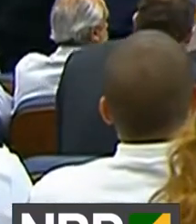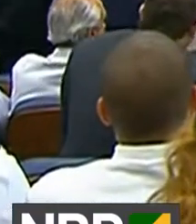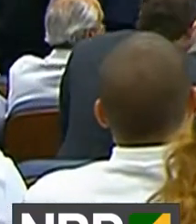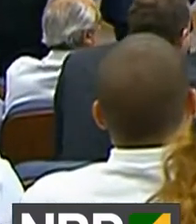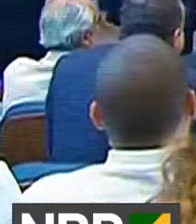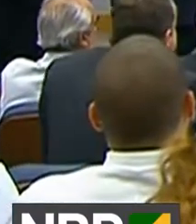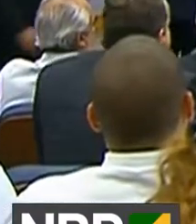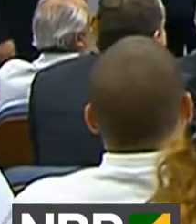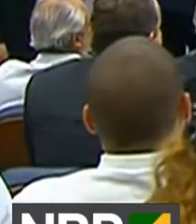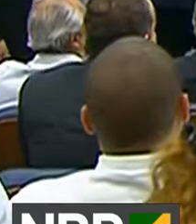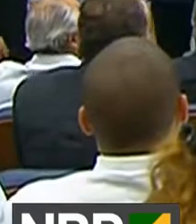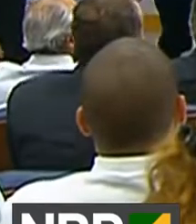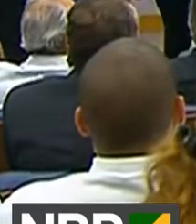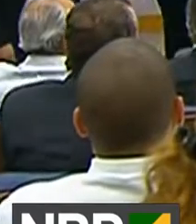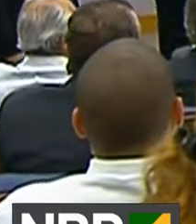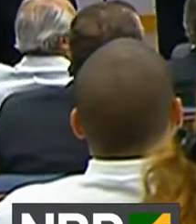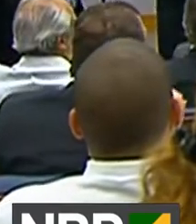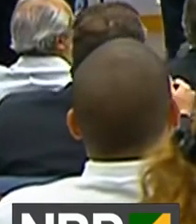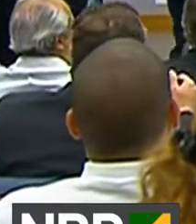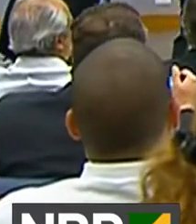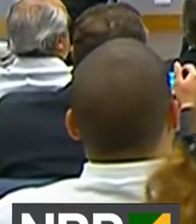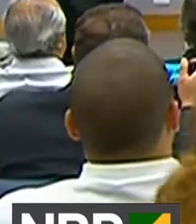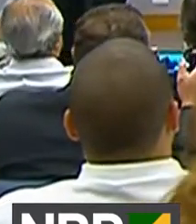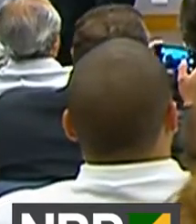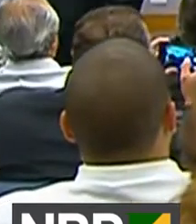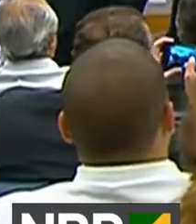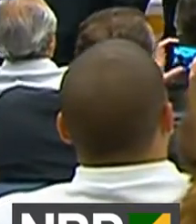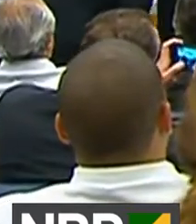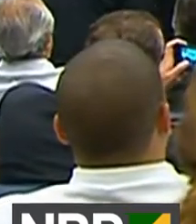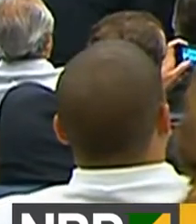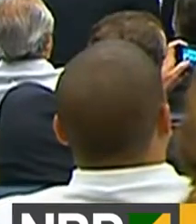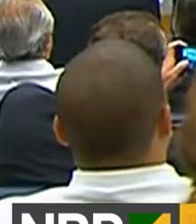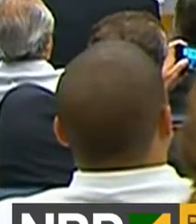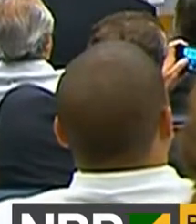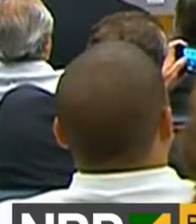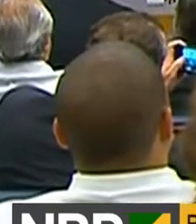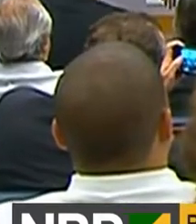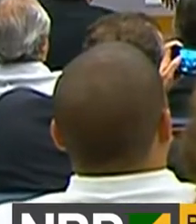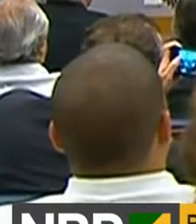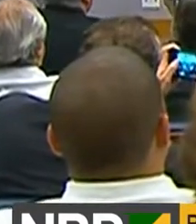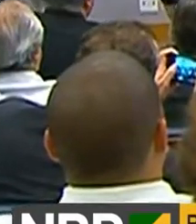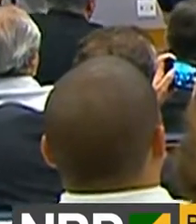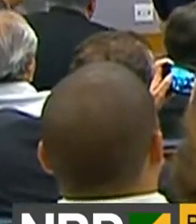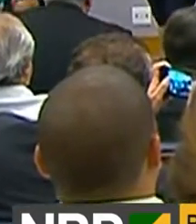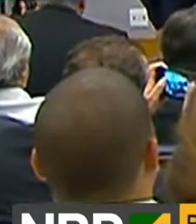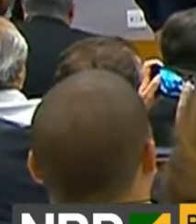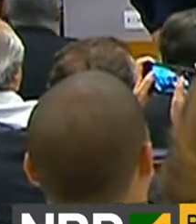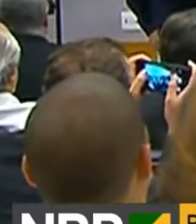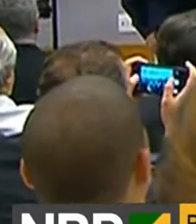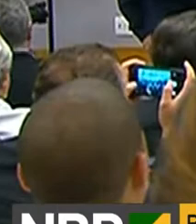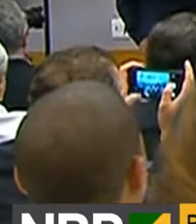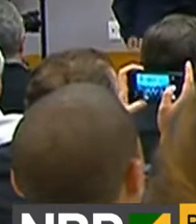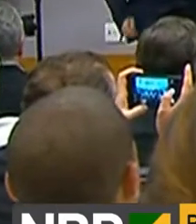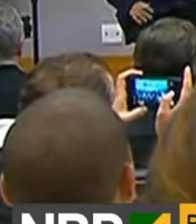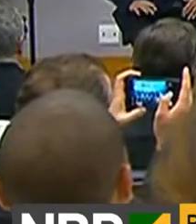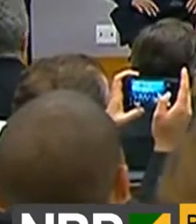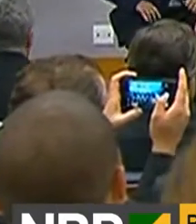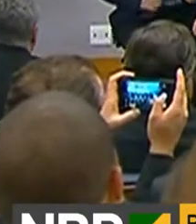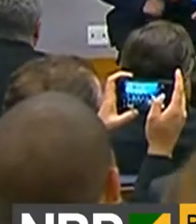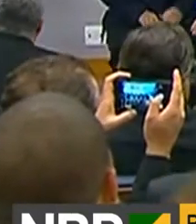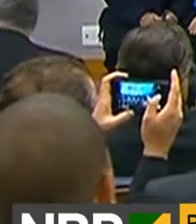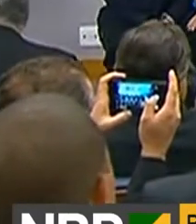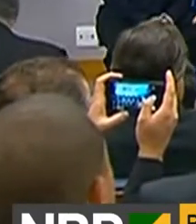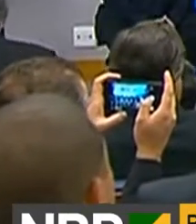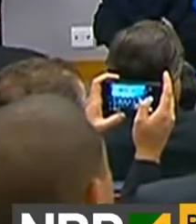Vocês estão acompanhando a participação do presidente Michel Temer no Instituto Estadual do Cérebro Paulo Niemeyer, no Rio